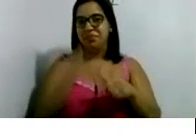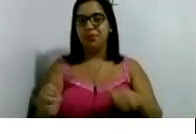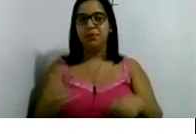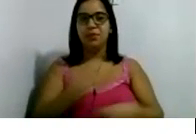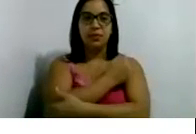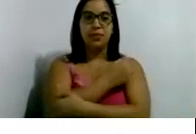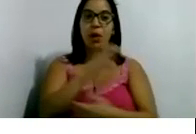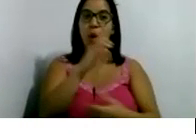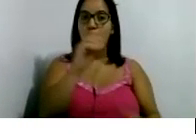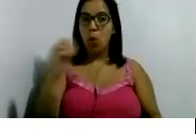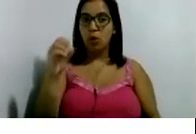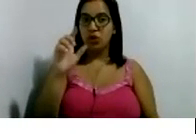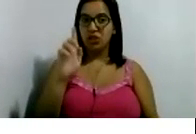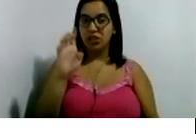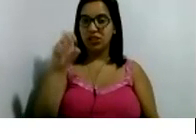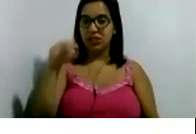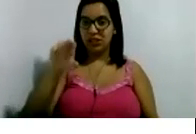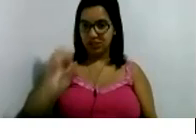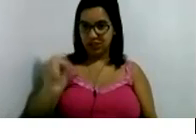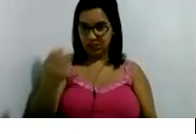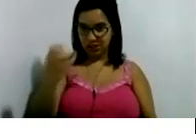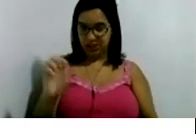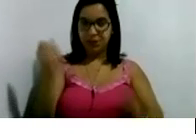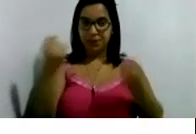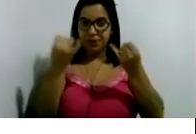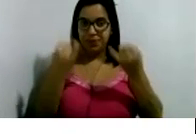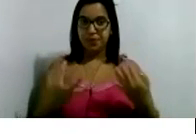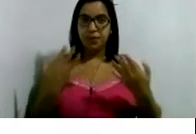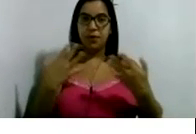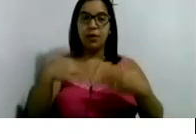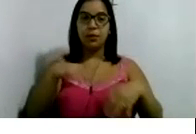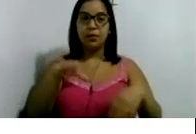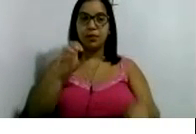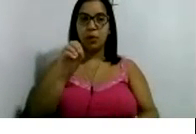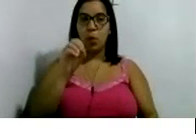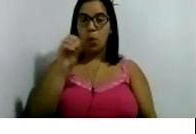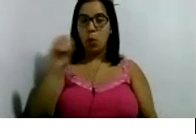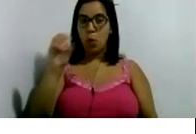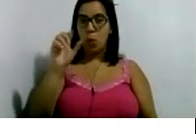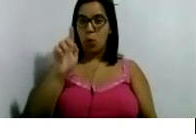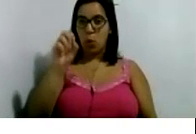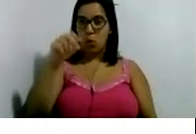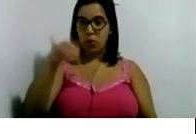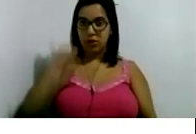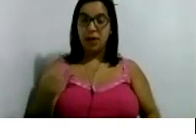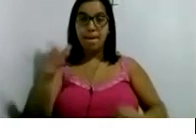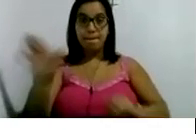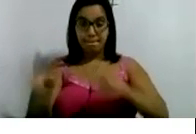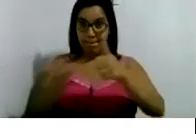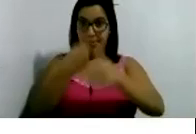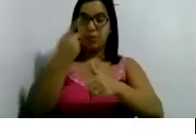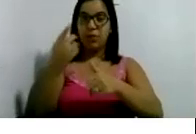Agora vamos falar da oogênese. Então, as oogônias são os ócitos primordiais que vão dar origem